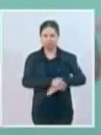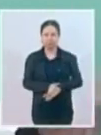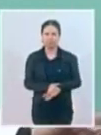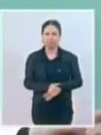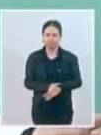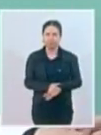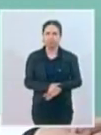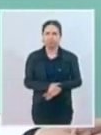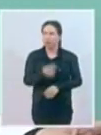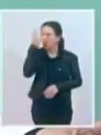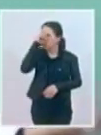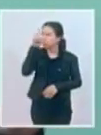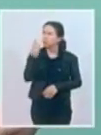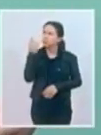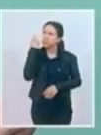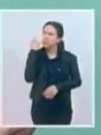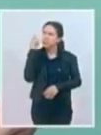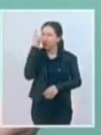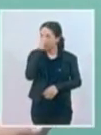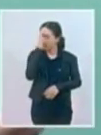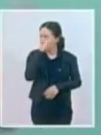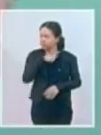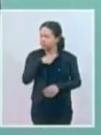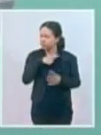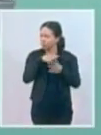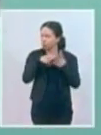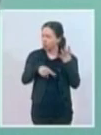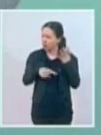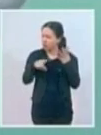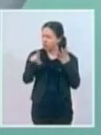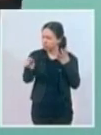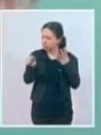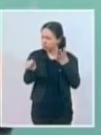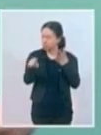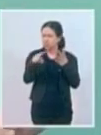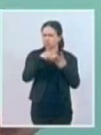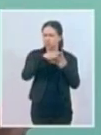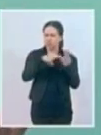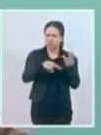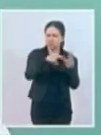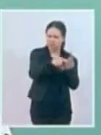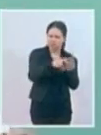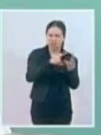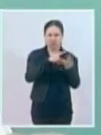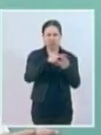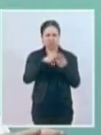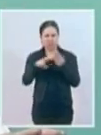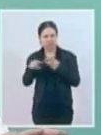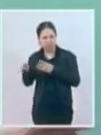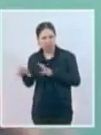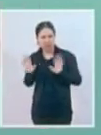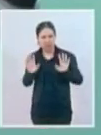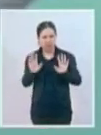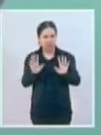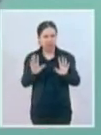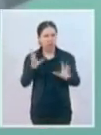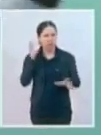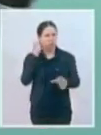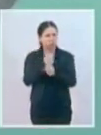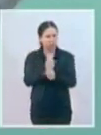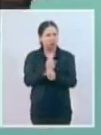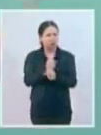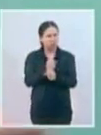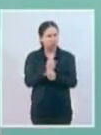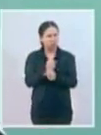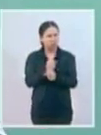nas últimas, agora eu lembro que foram 4 numa, 3, eu penso que tenham sido, se formos considerar